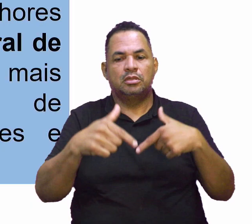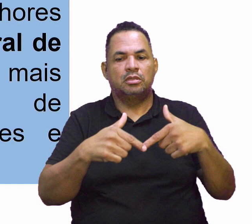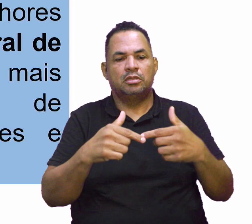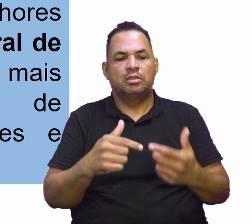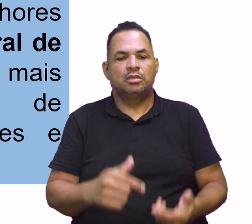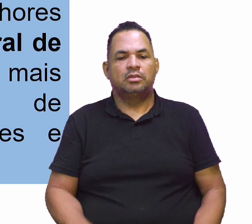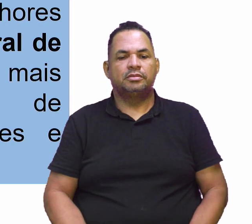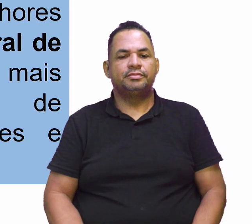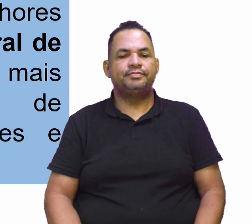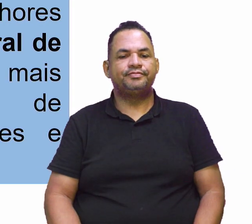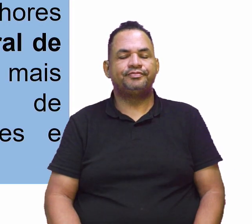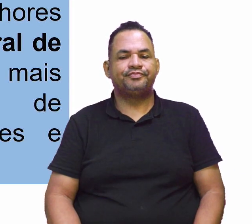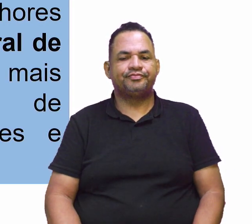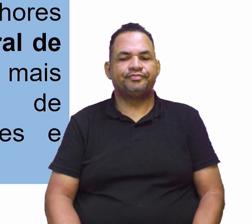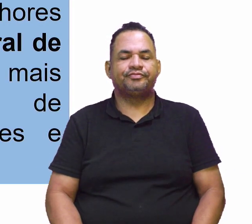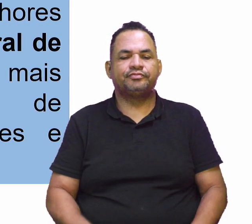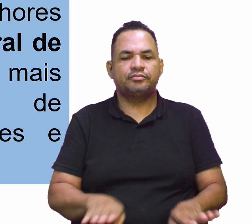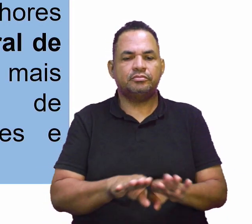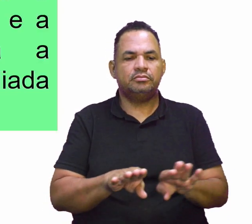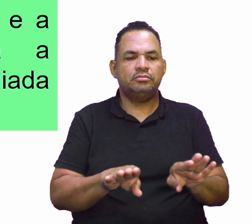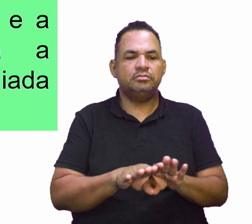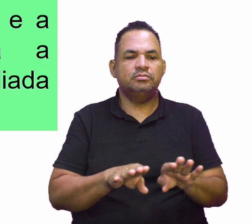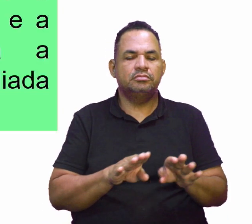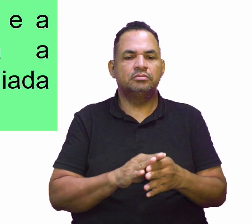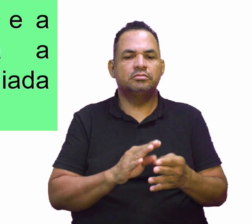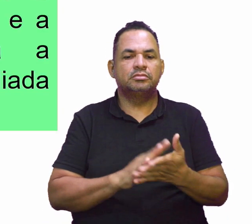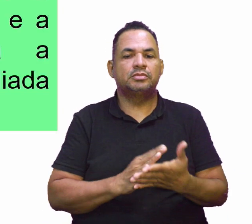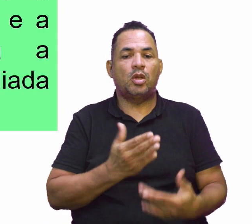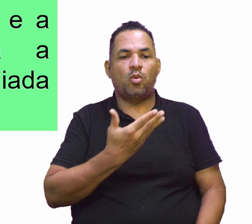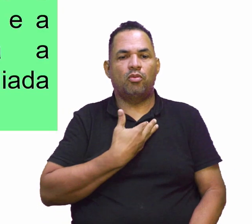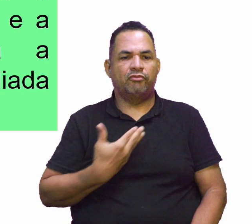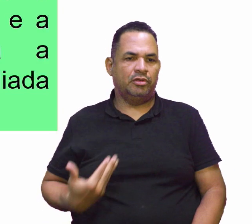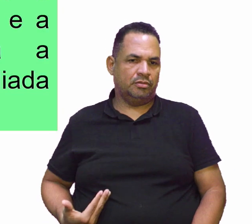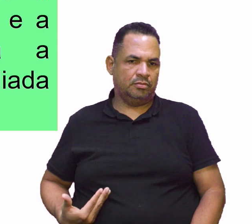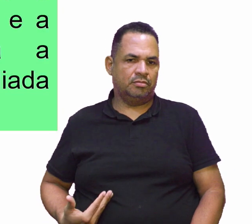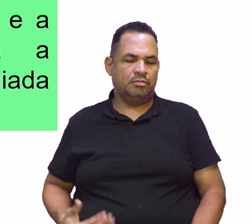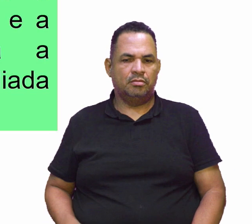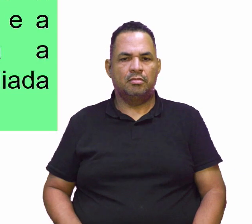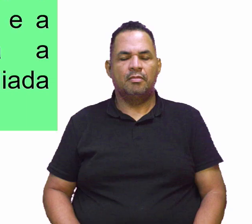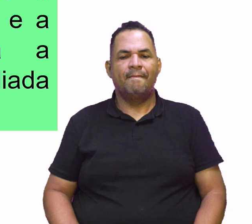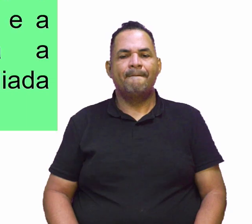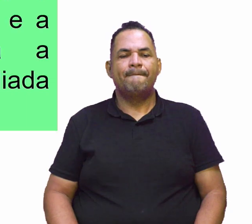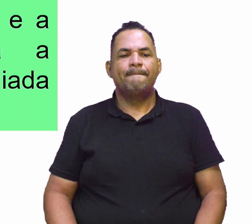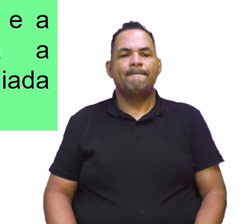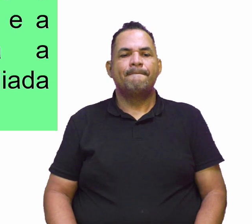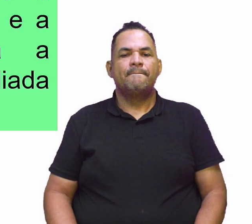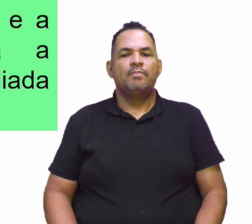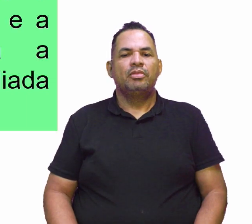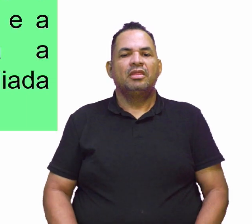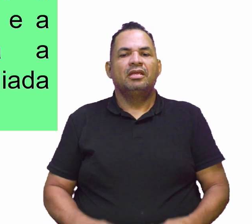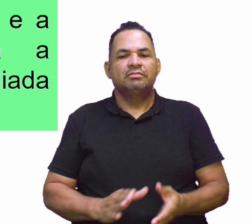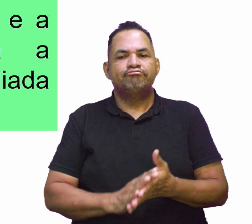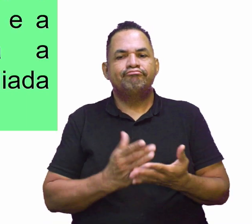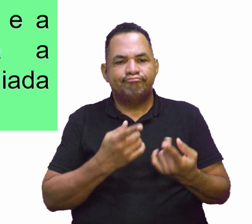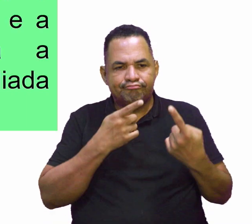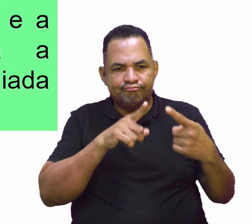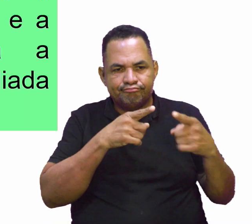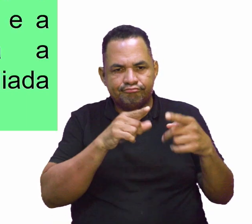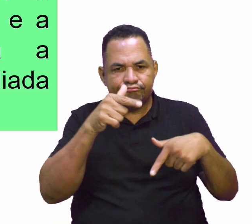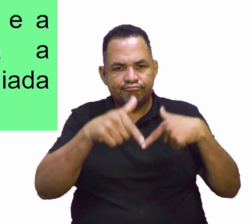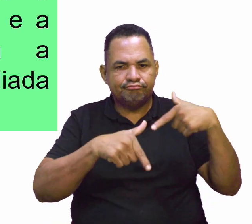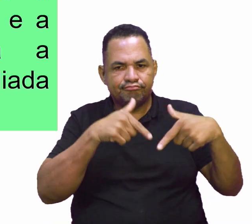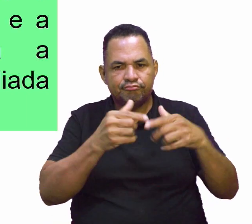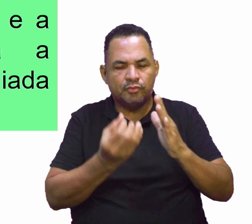patrões e também as autoridades. Mesmo enfrentando perseguições, os trabalhadores